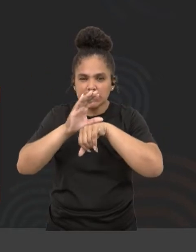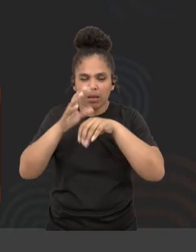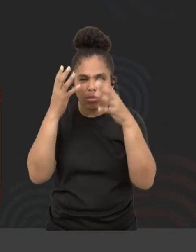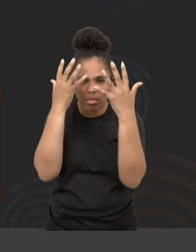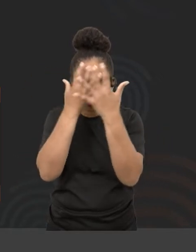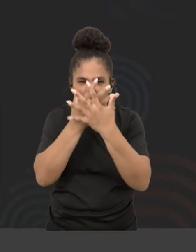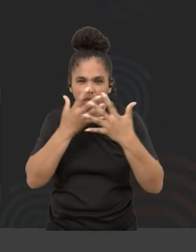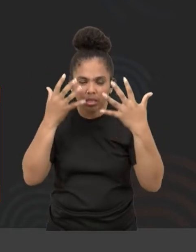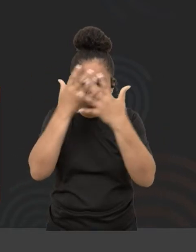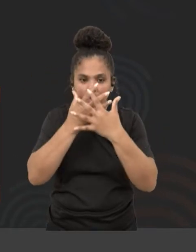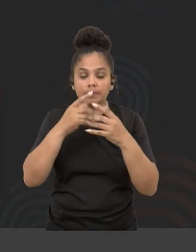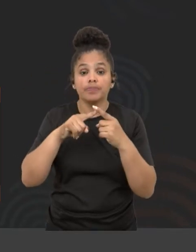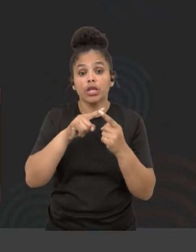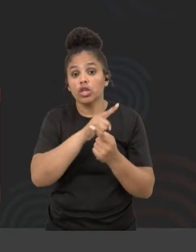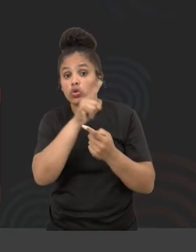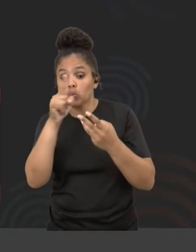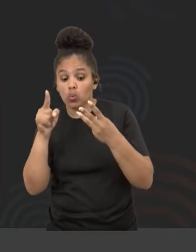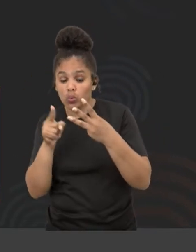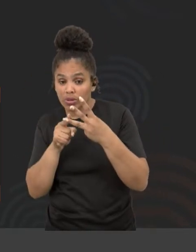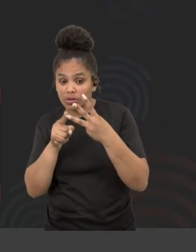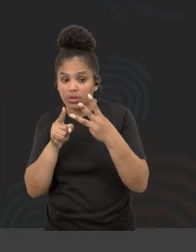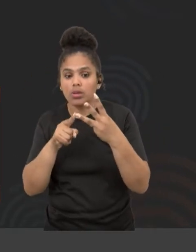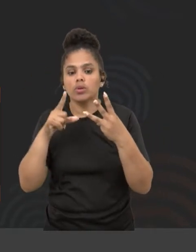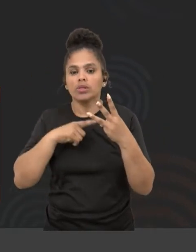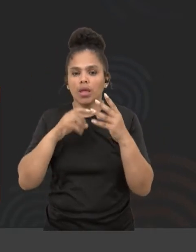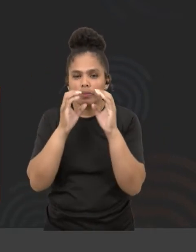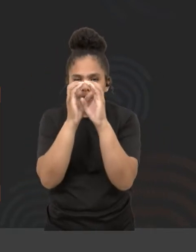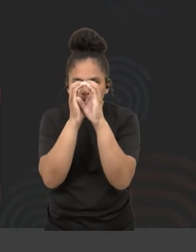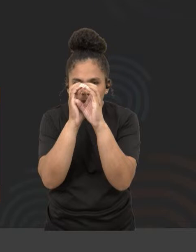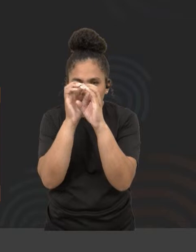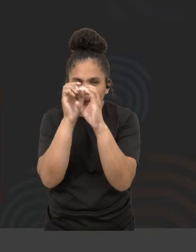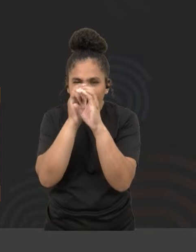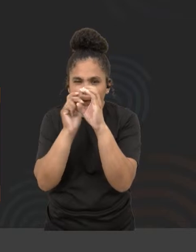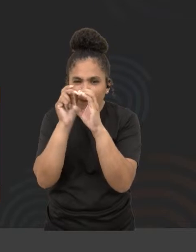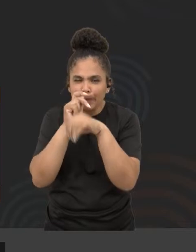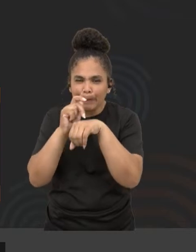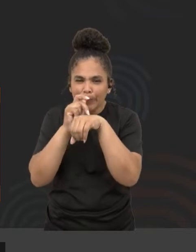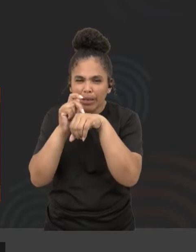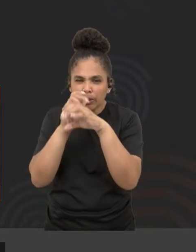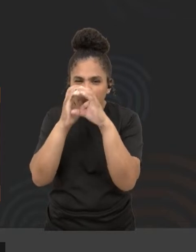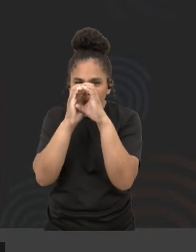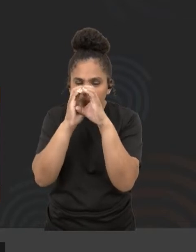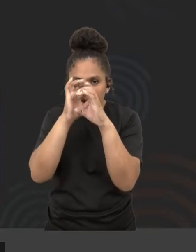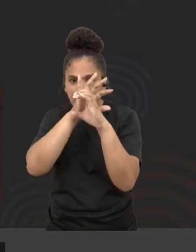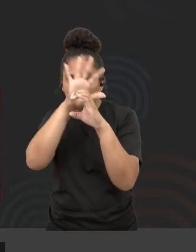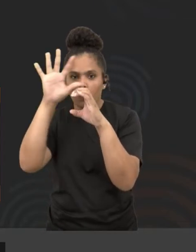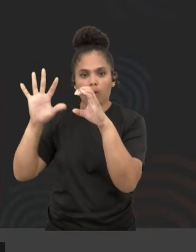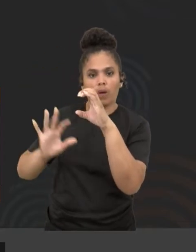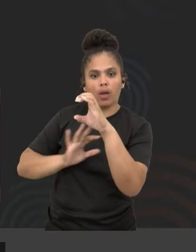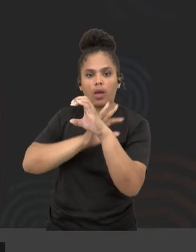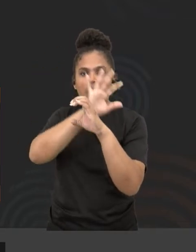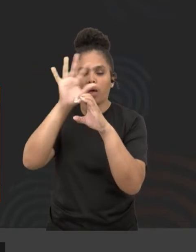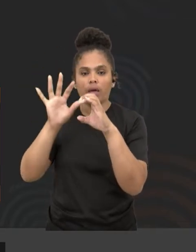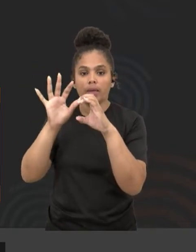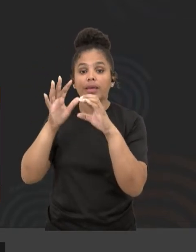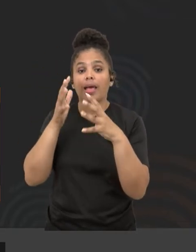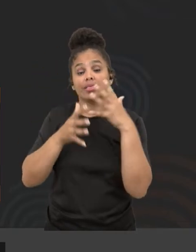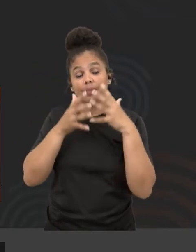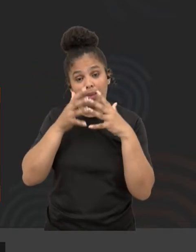visão. E no último exemplo, tem uma mancha preta no centro da fotografia, né, atrapalhando essa